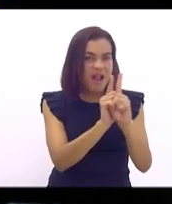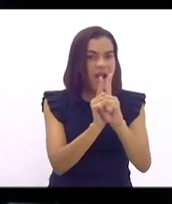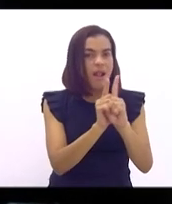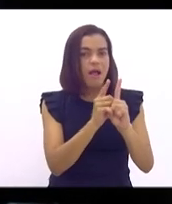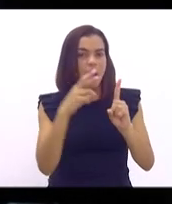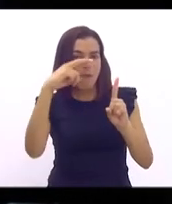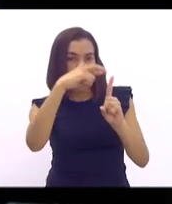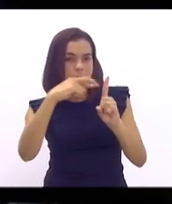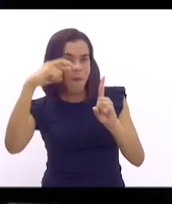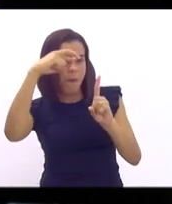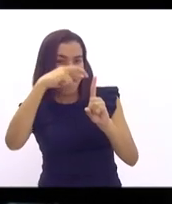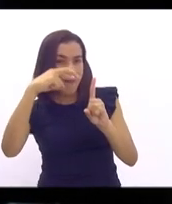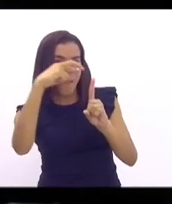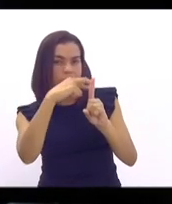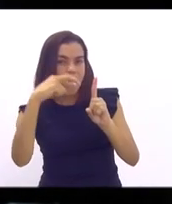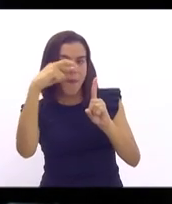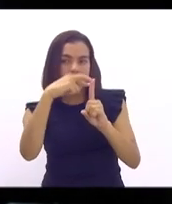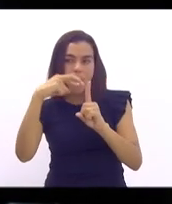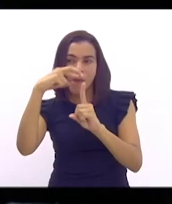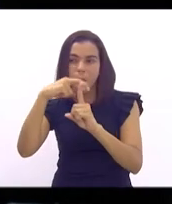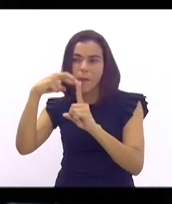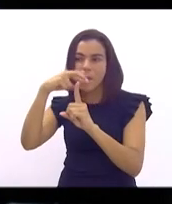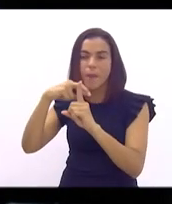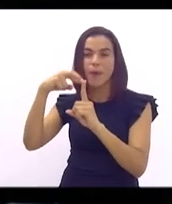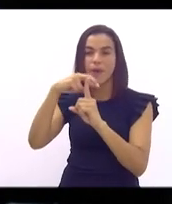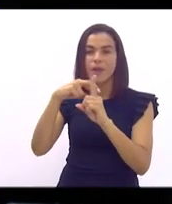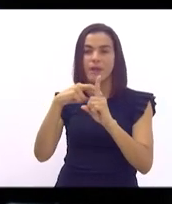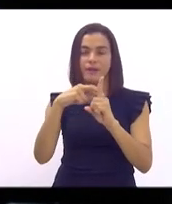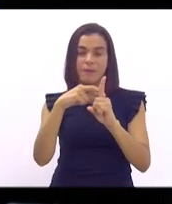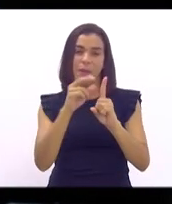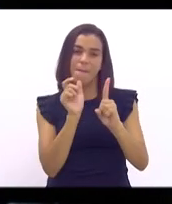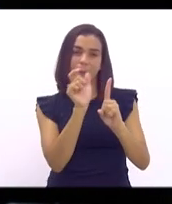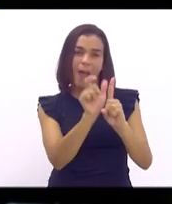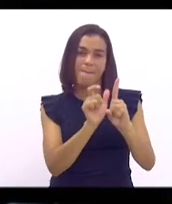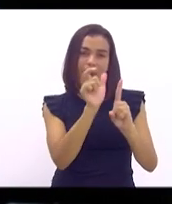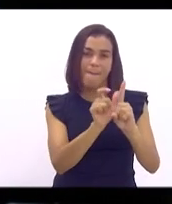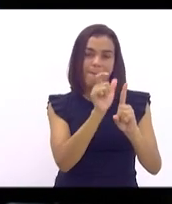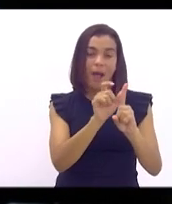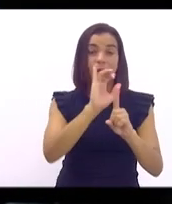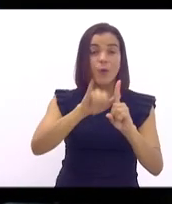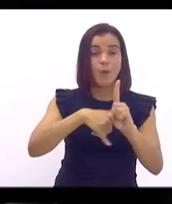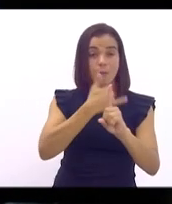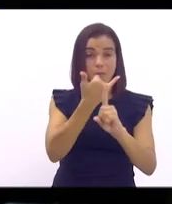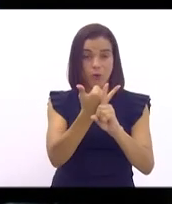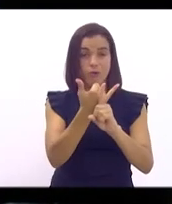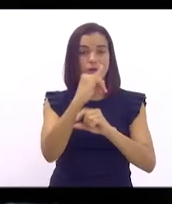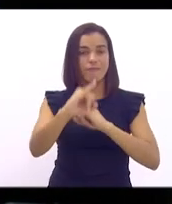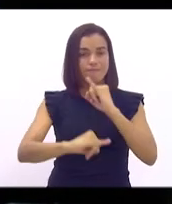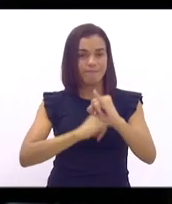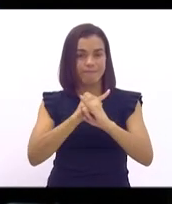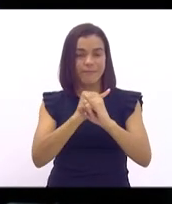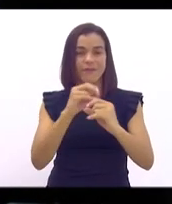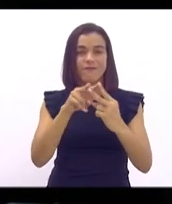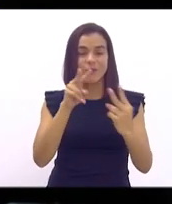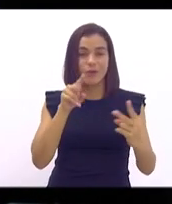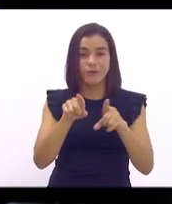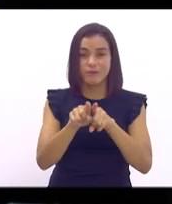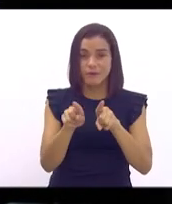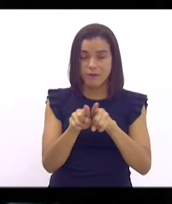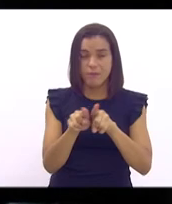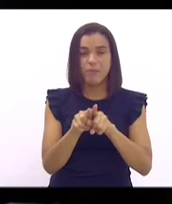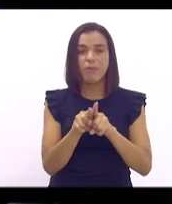atenção excessiva, vigilância, ameaças e assédios. Cyberbullying, né, que é uma perseguição de forma